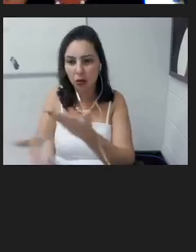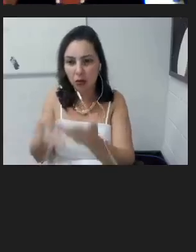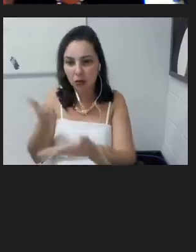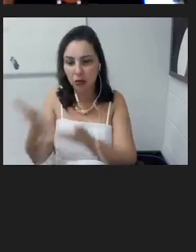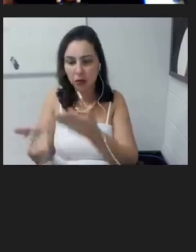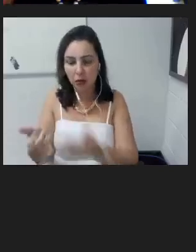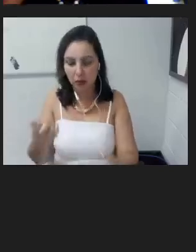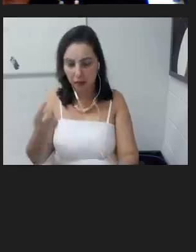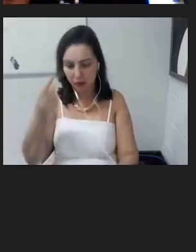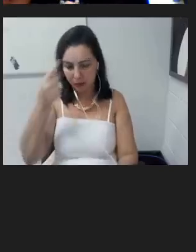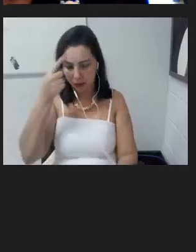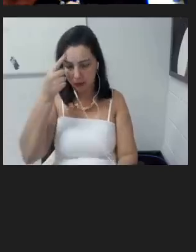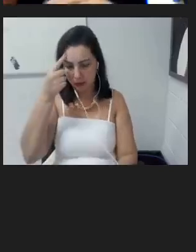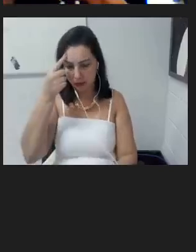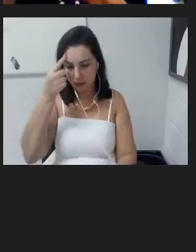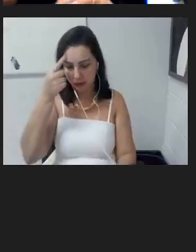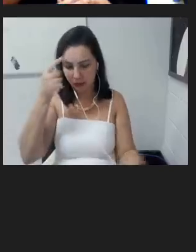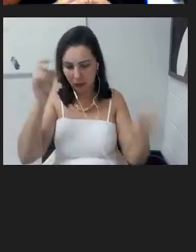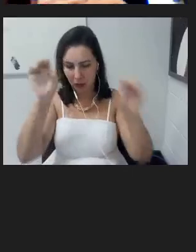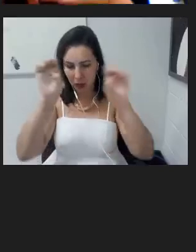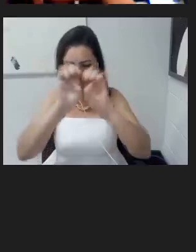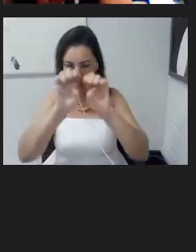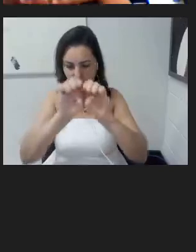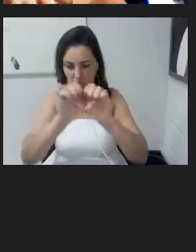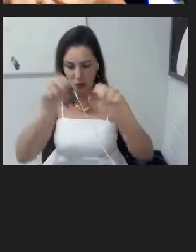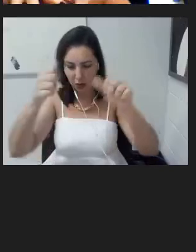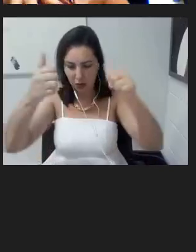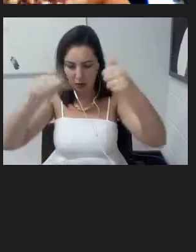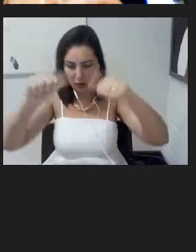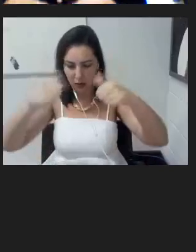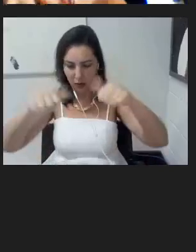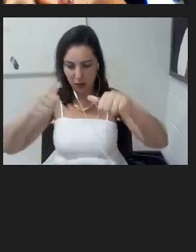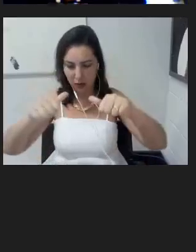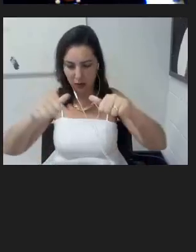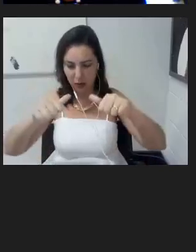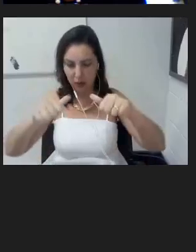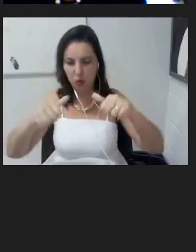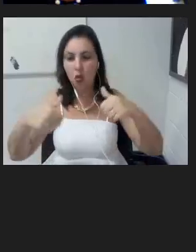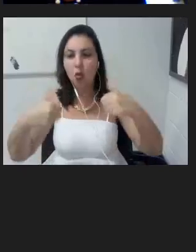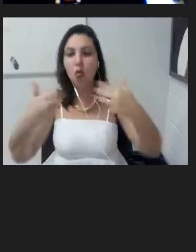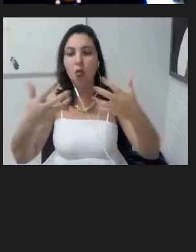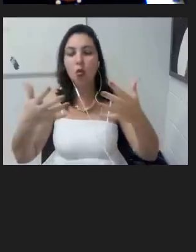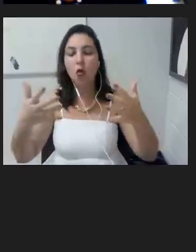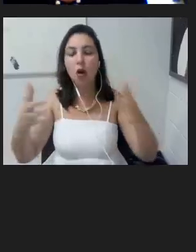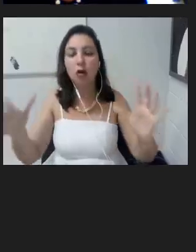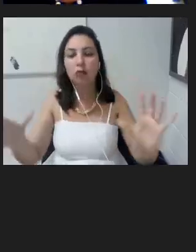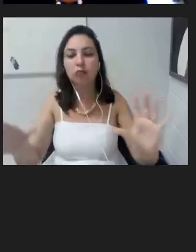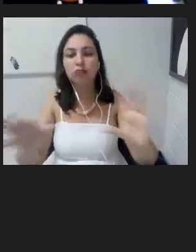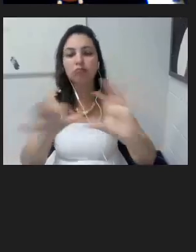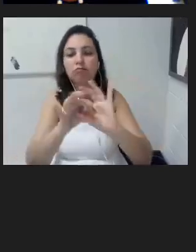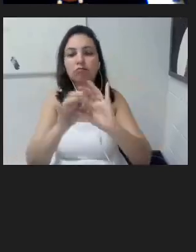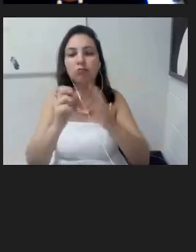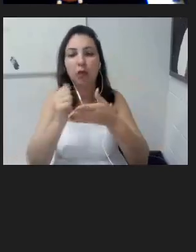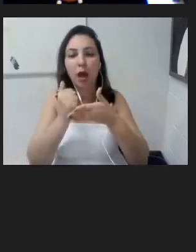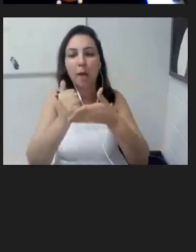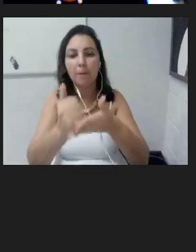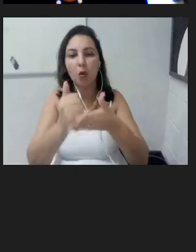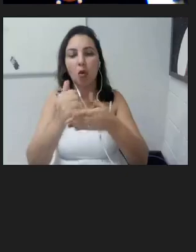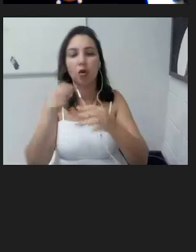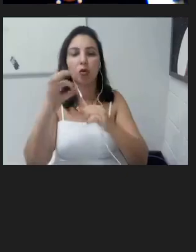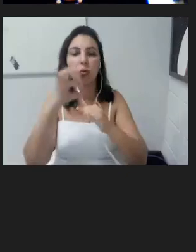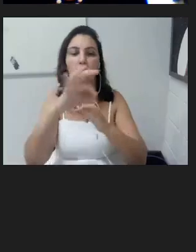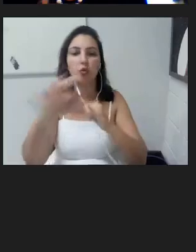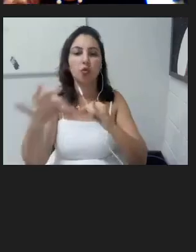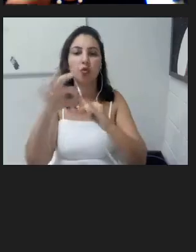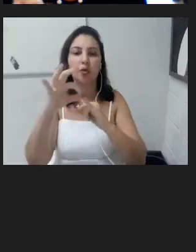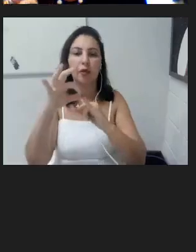pensando, estruturando, analisando qual é a rede de apoio desse aluno dentro do instituto.